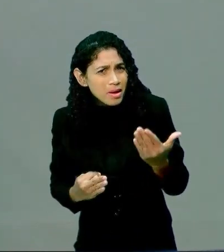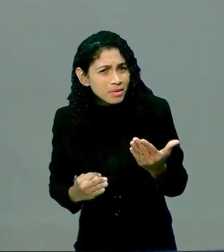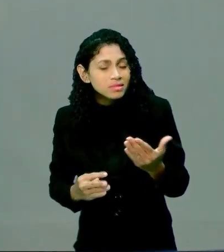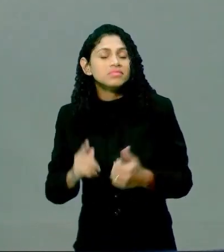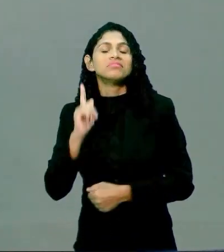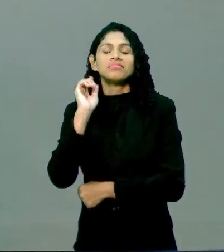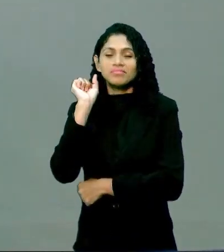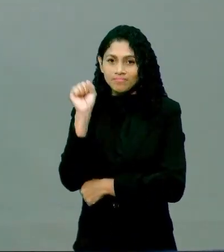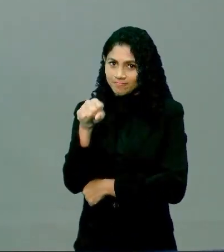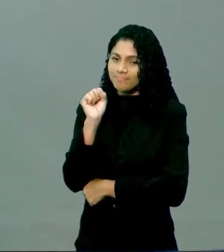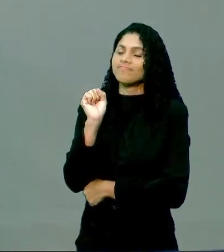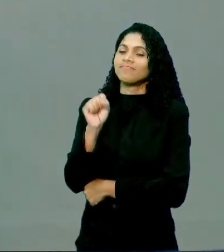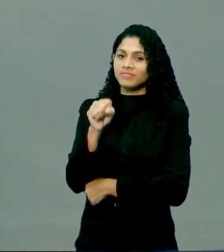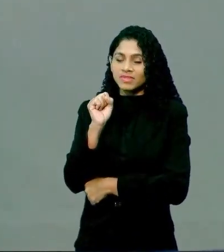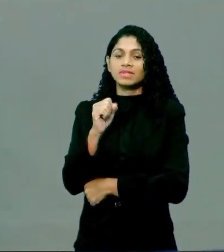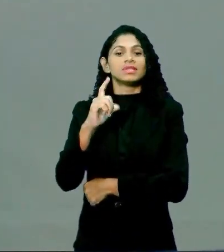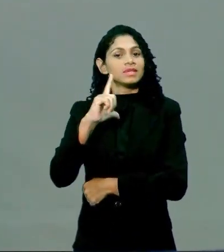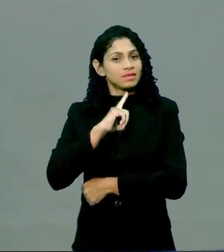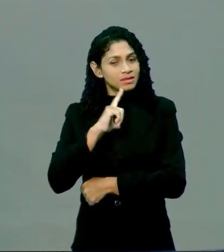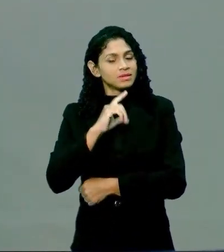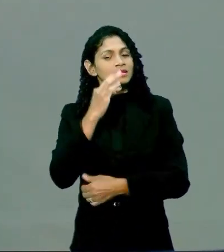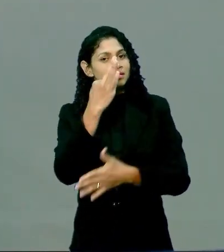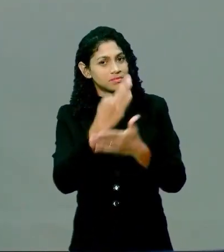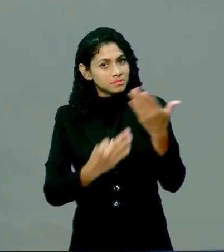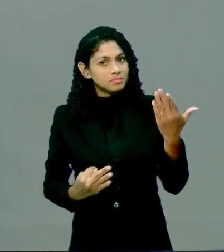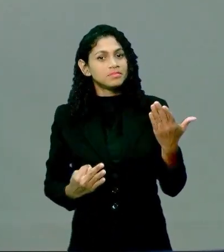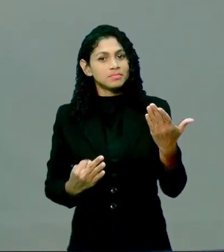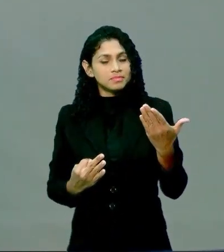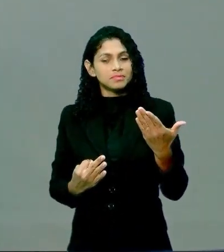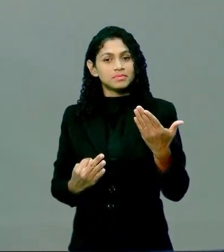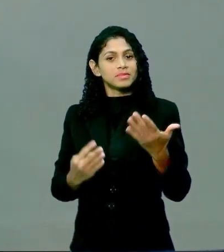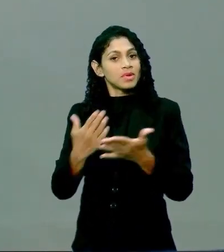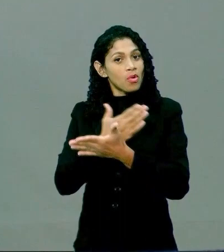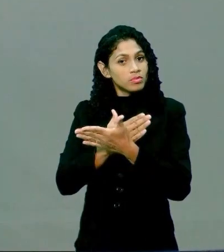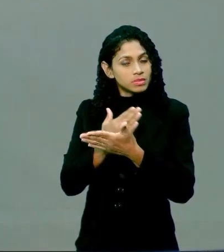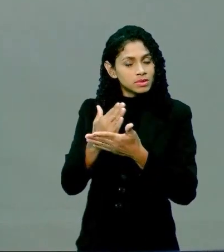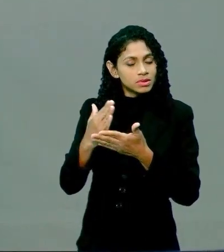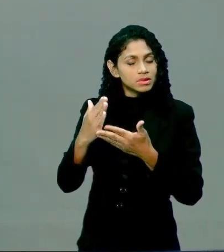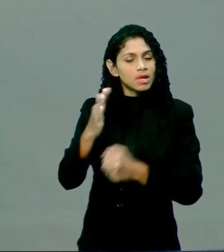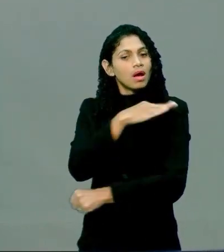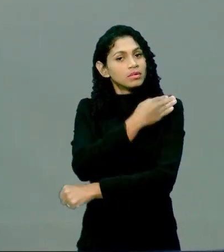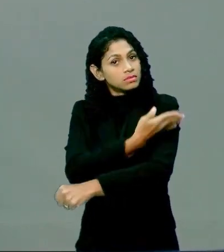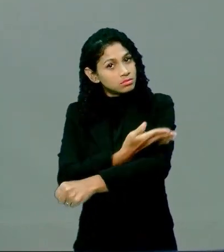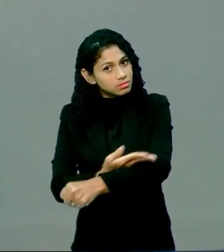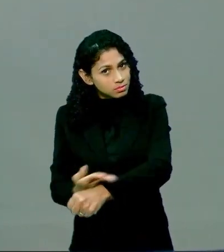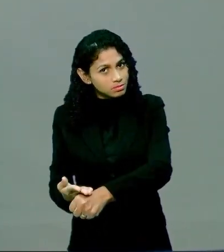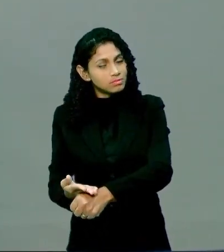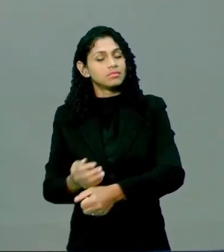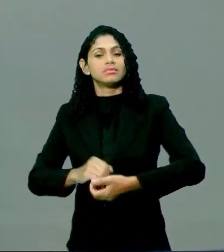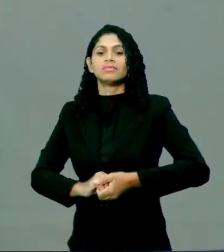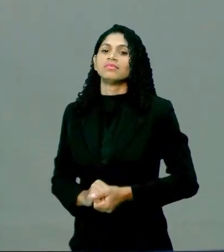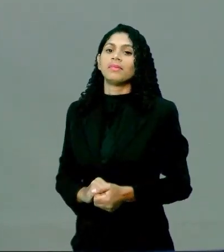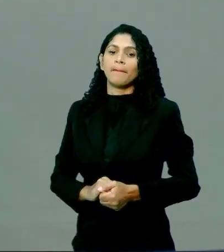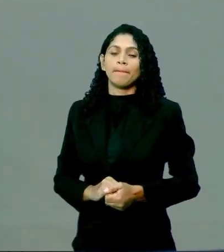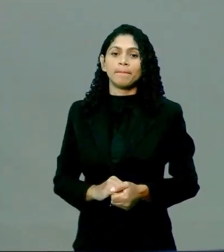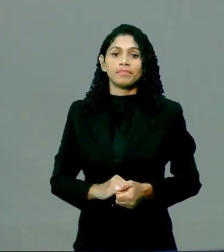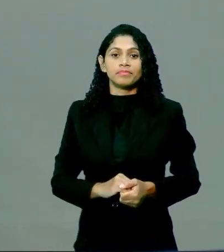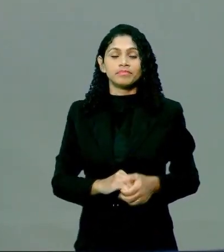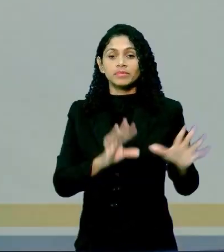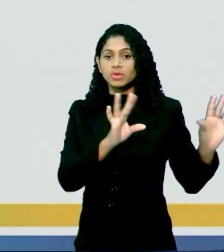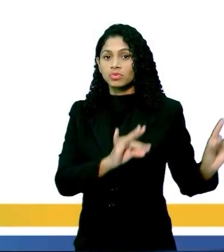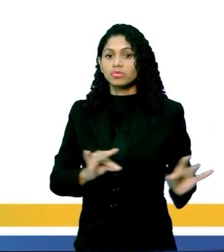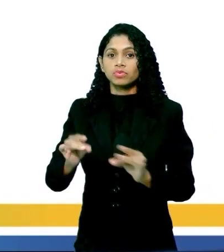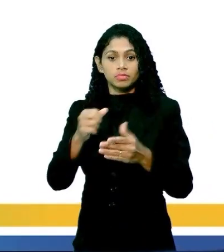nós estamos falando de literatura, com certeza teremos mais texto e você tem que começar a se acostumar, tá? Então eu trouxe para vocês uma atividade de